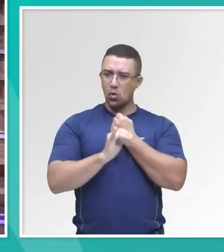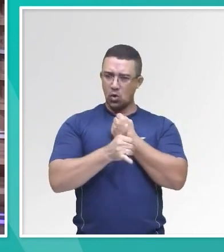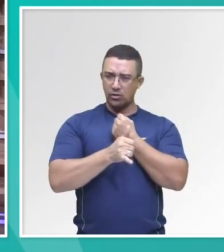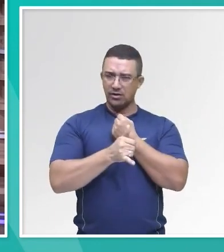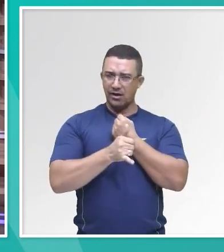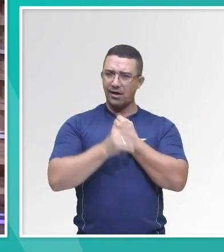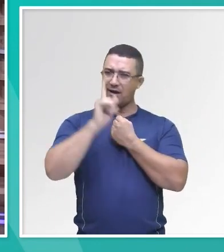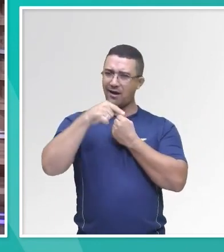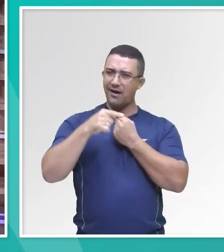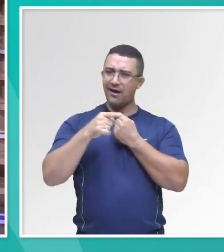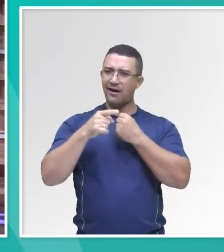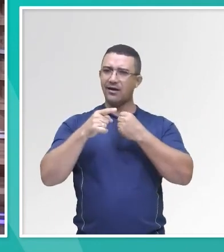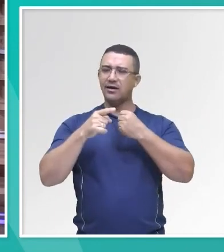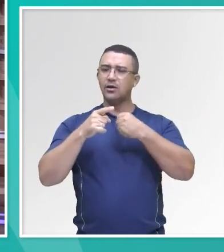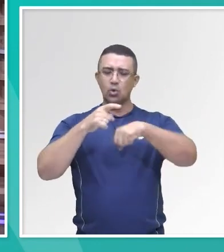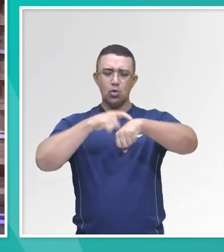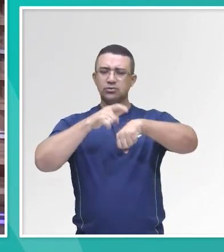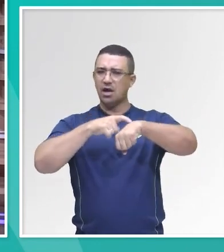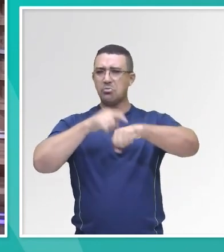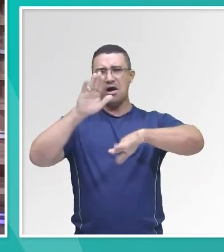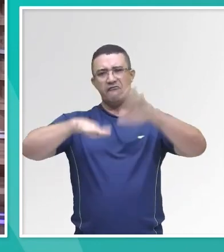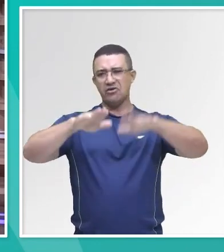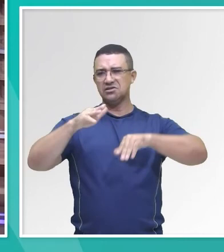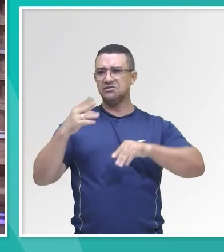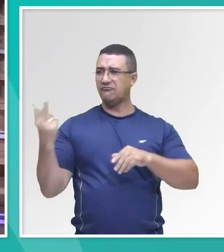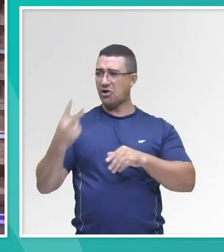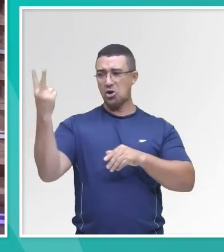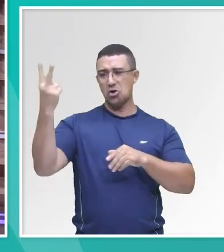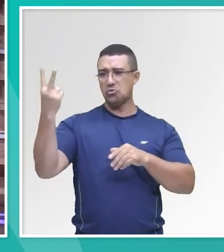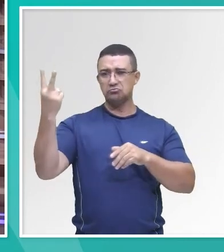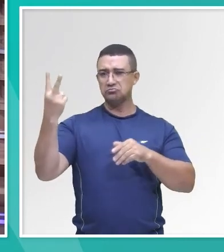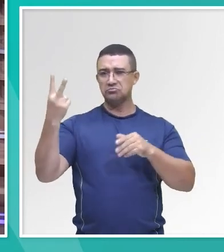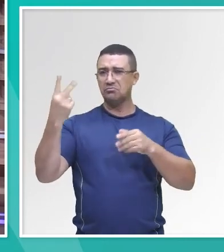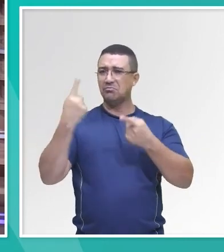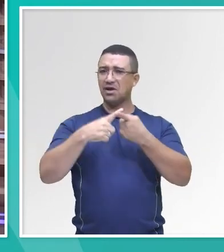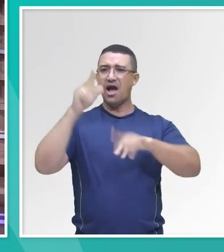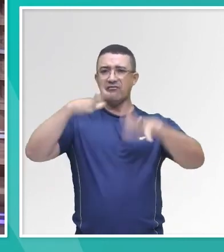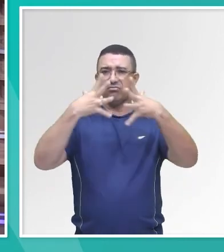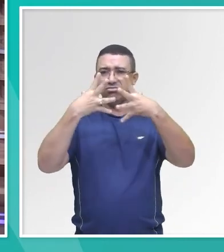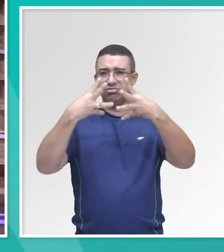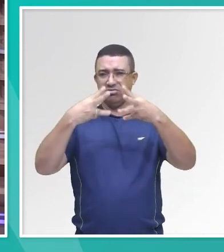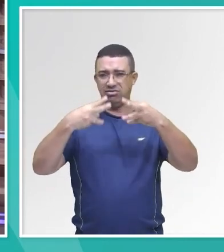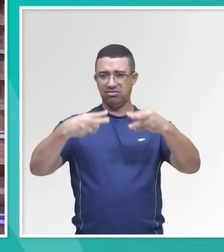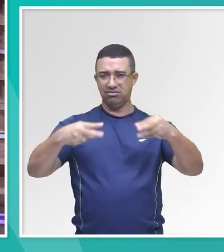que com o tempo ela perde o valor, porque são fatos de agora, fatos